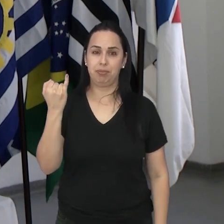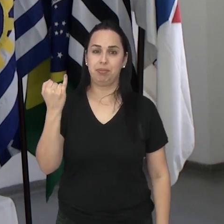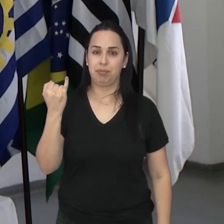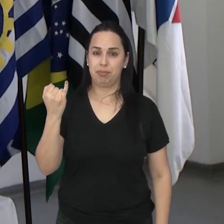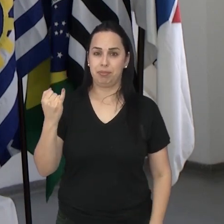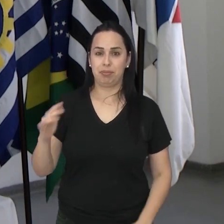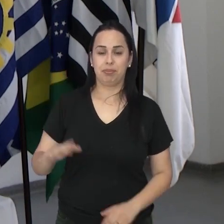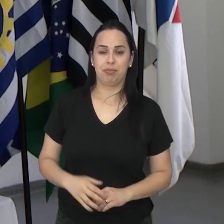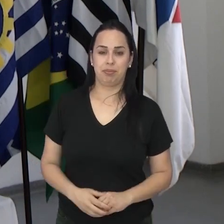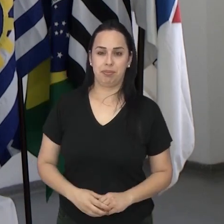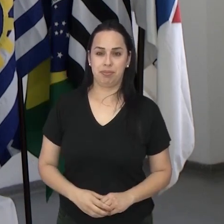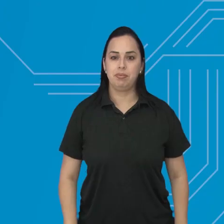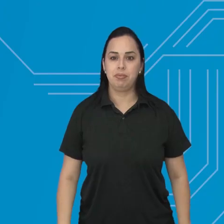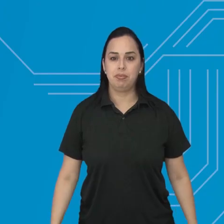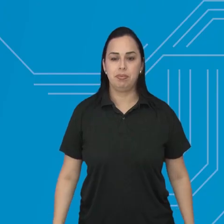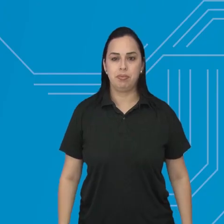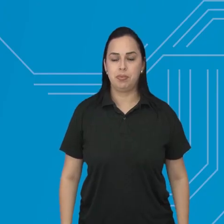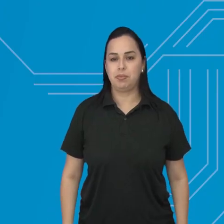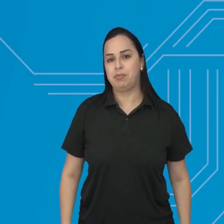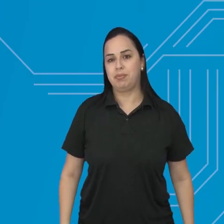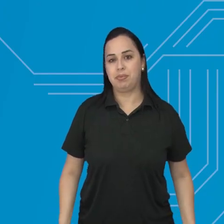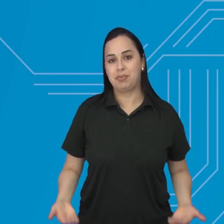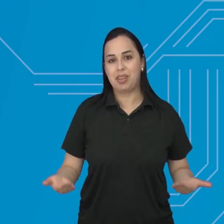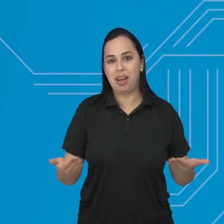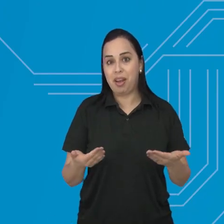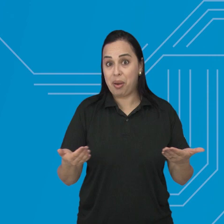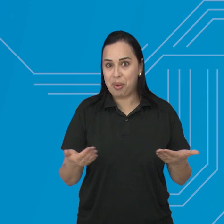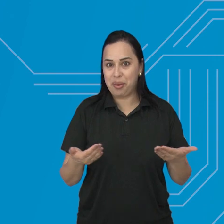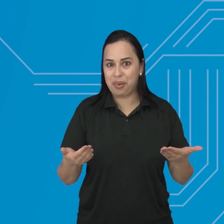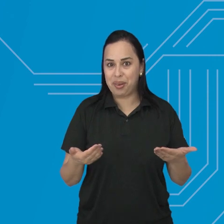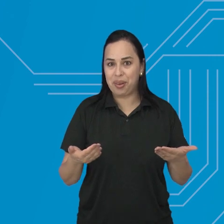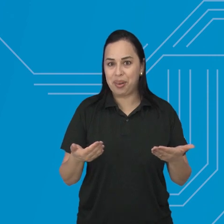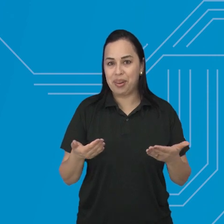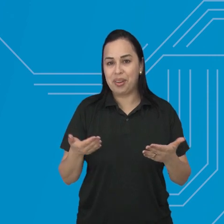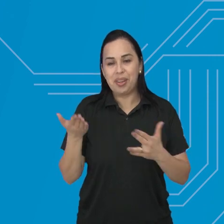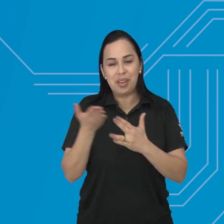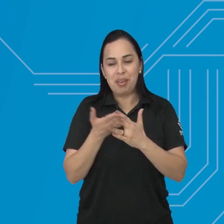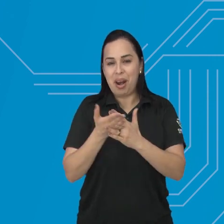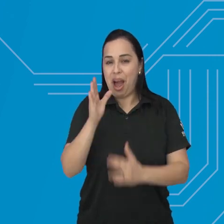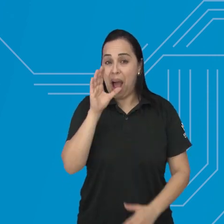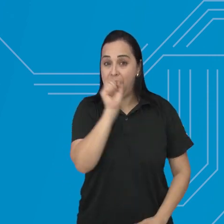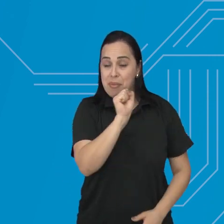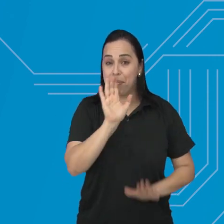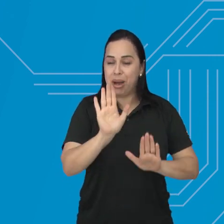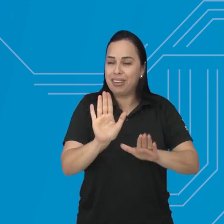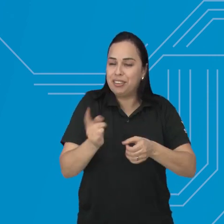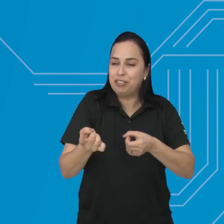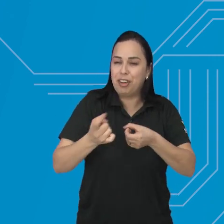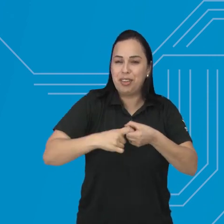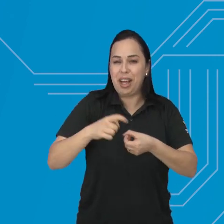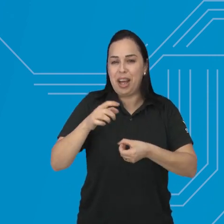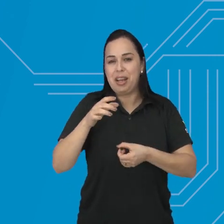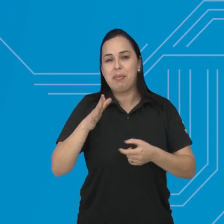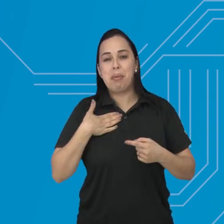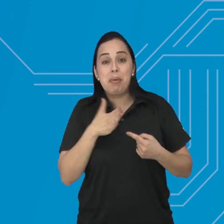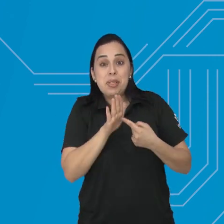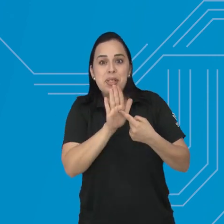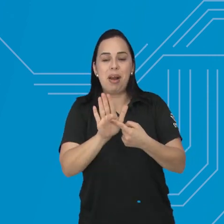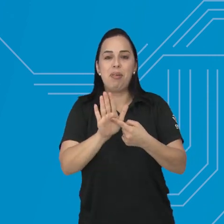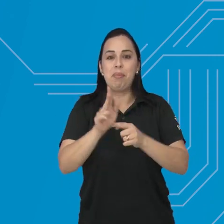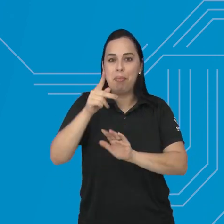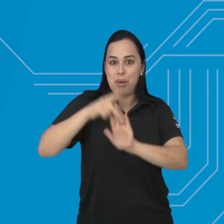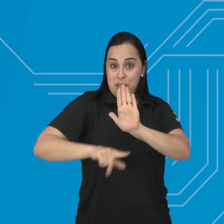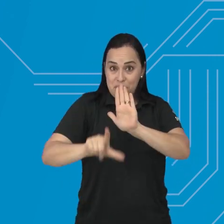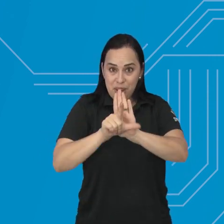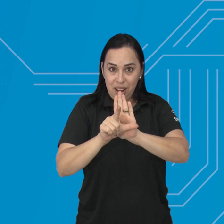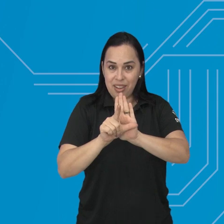ACM de São José dos Campos. Agora a gente vai para mais uma pequena pausa, mas já retornamos para mostrar para você um projeto de